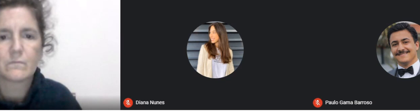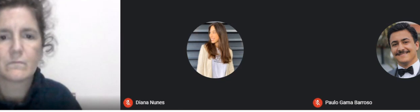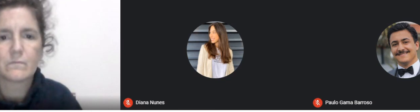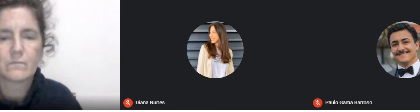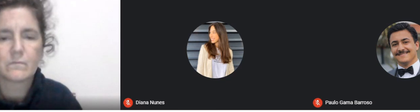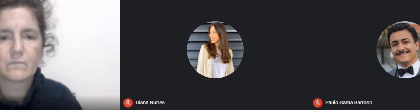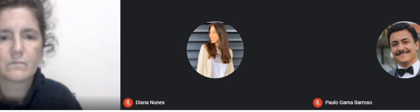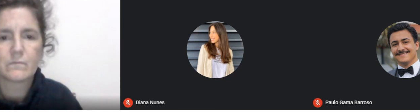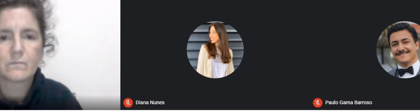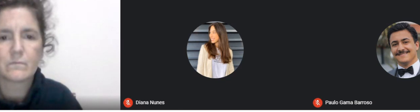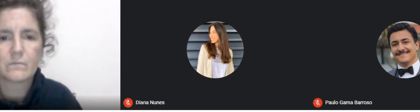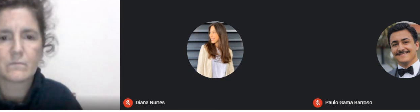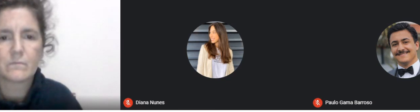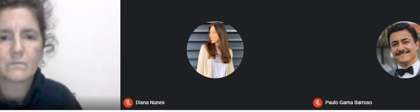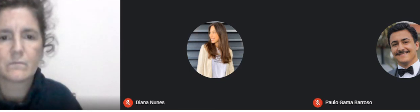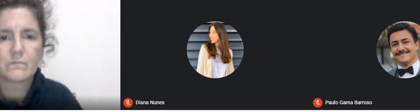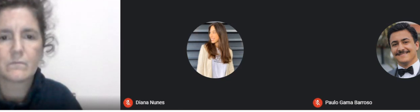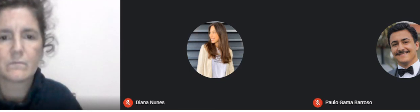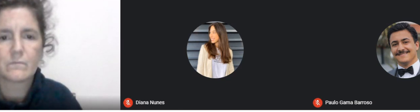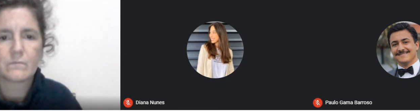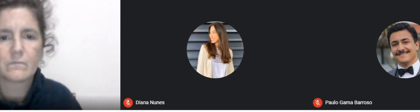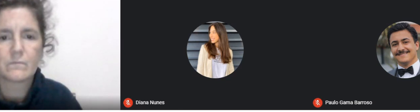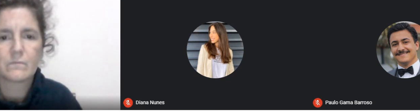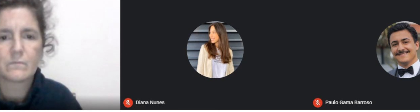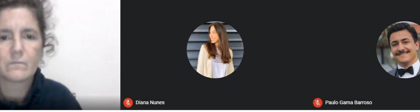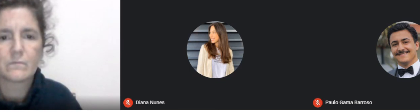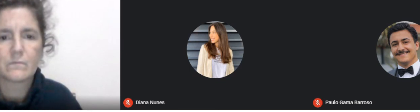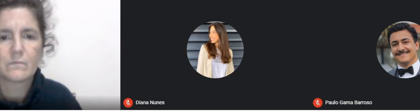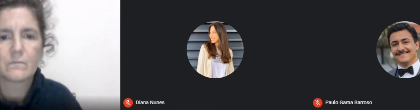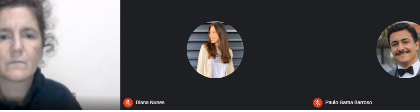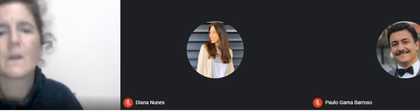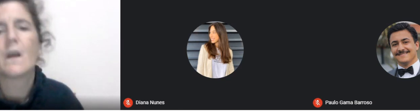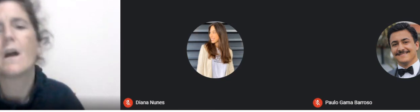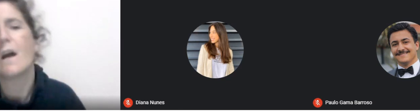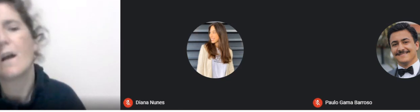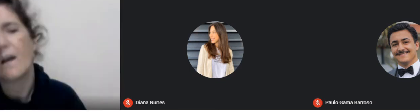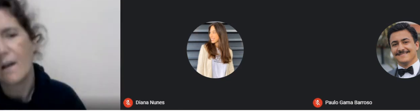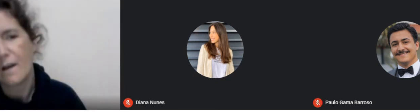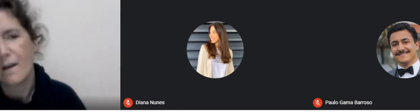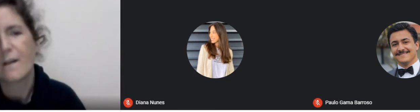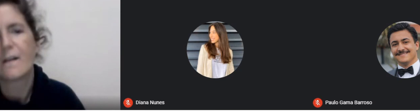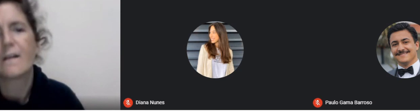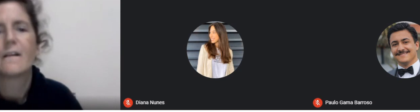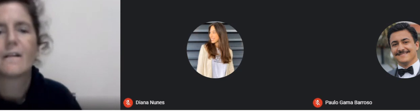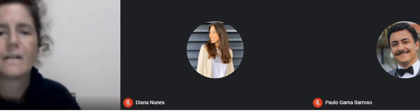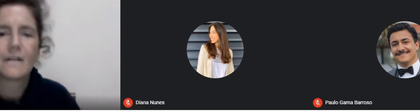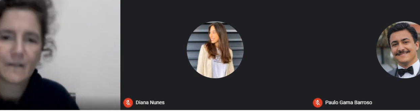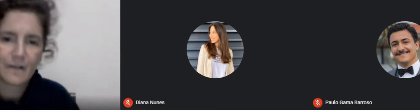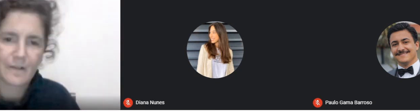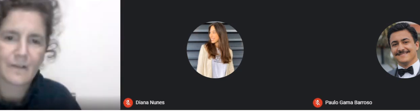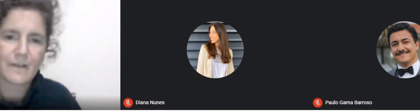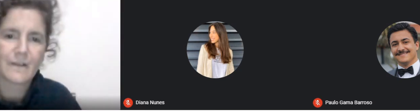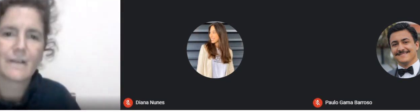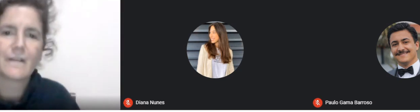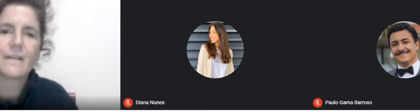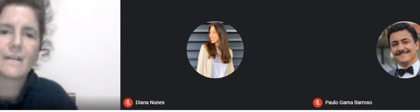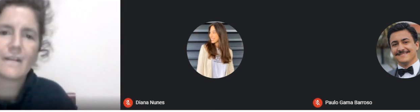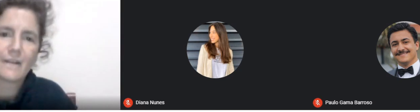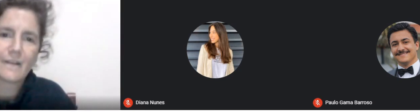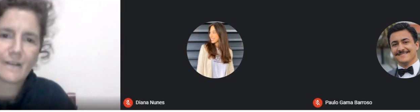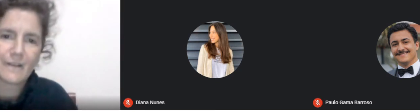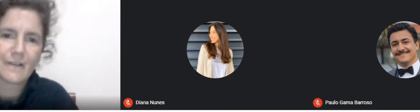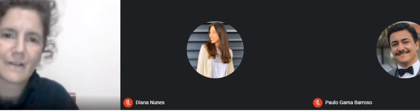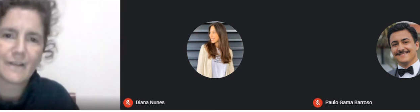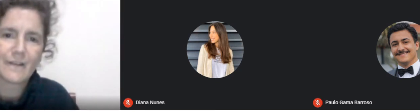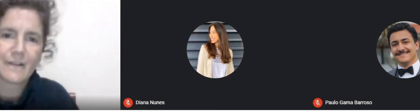dúvida, e ao fim e ao cabo acabámos por falar mais da saúde oral e não sobre Ok. surdos. Ah, Ok. ok. Fui eu que li